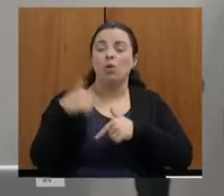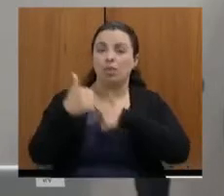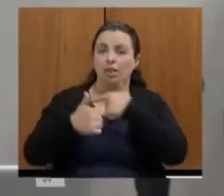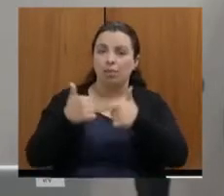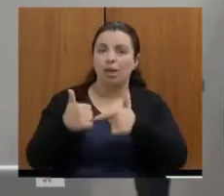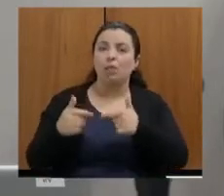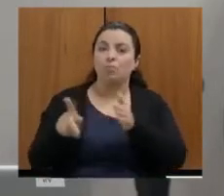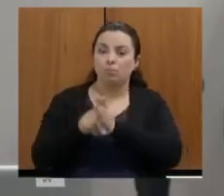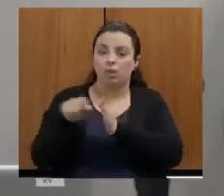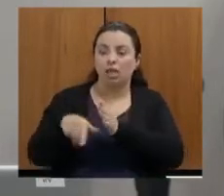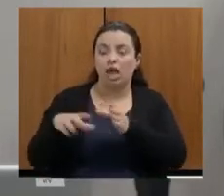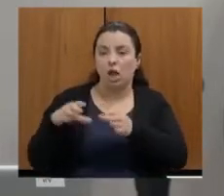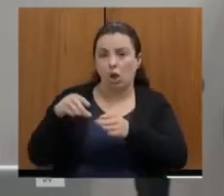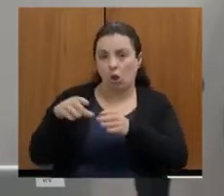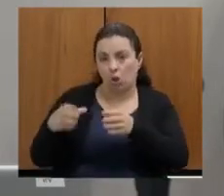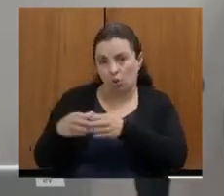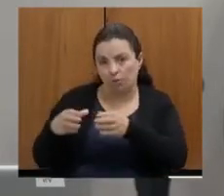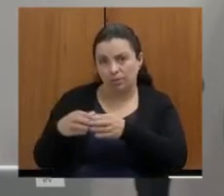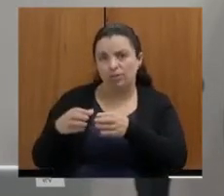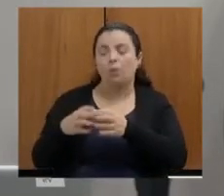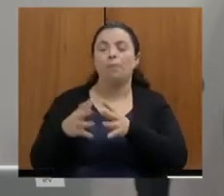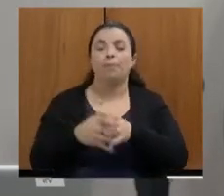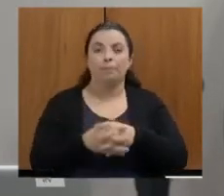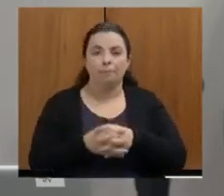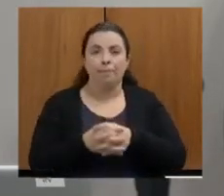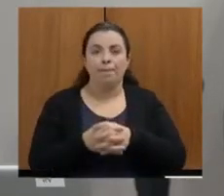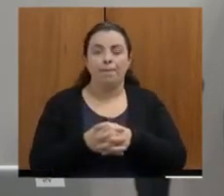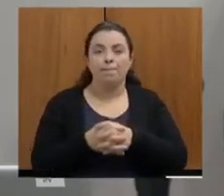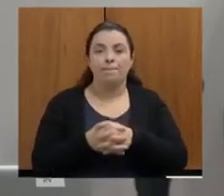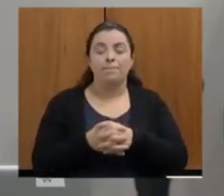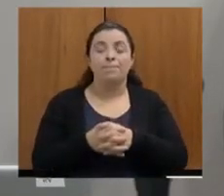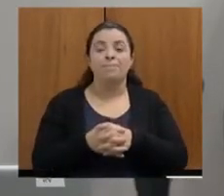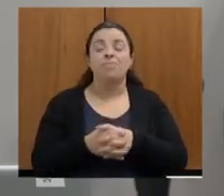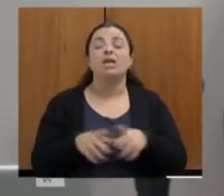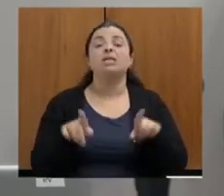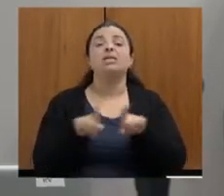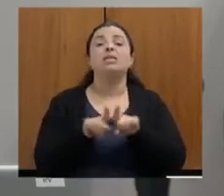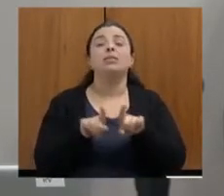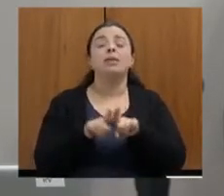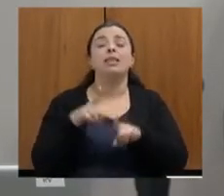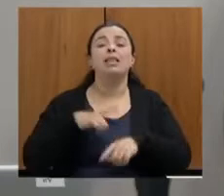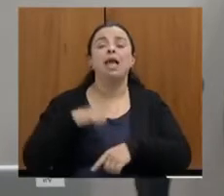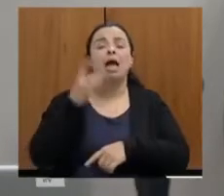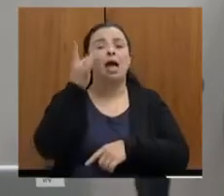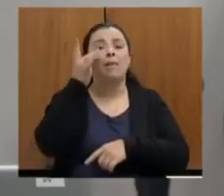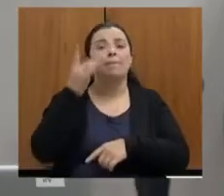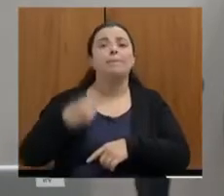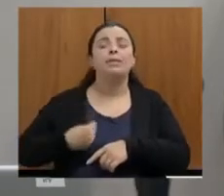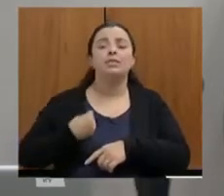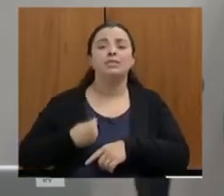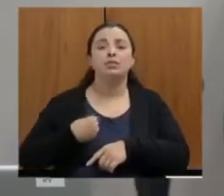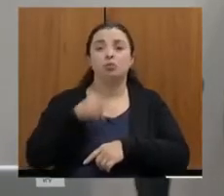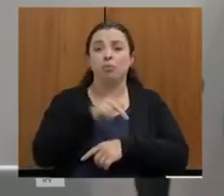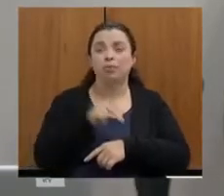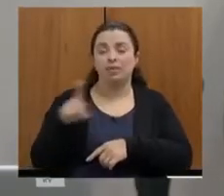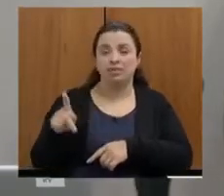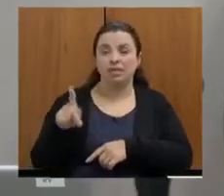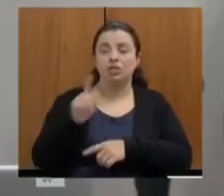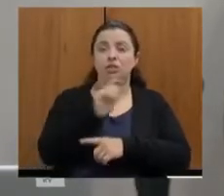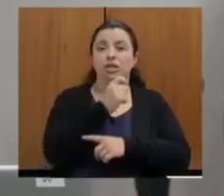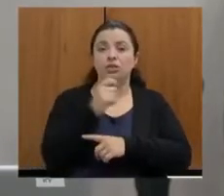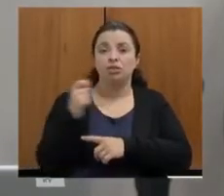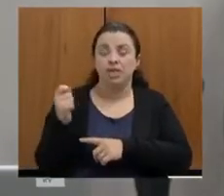pela barragem de Fundão é nós temos aqui a presença de um presidente da